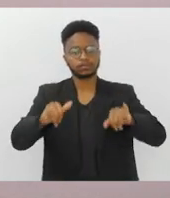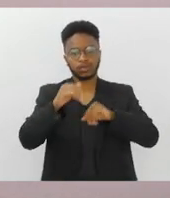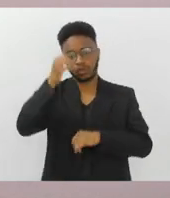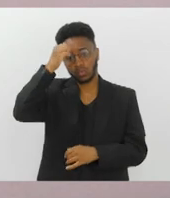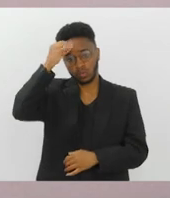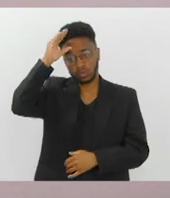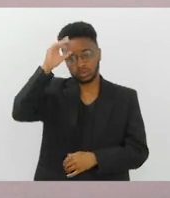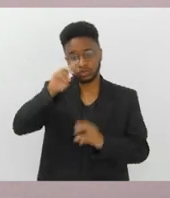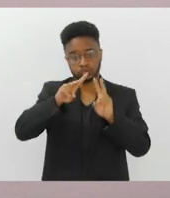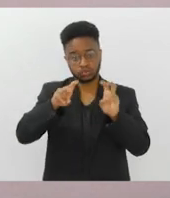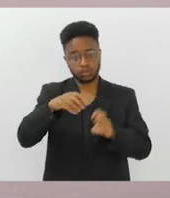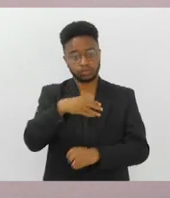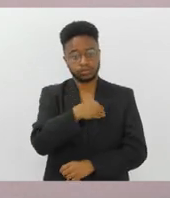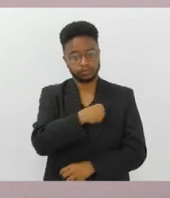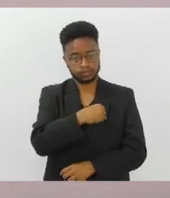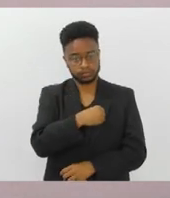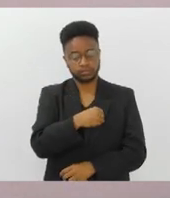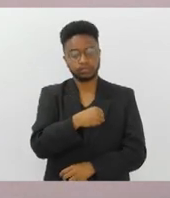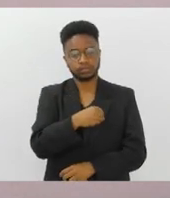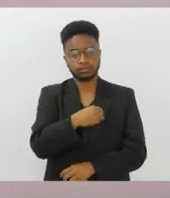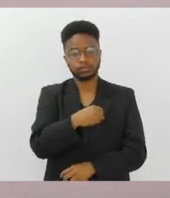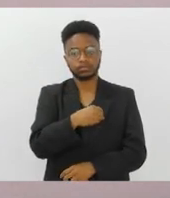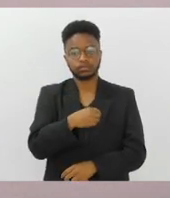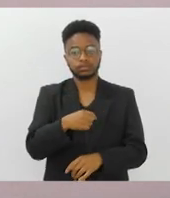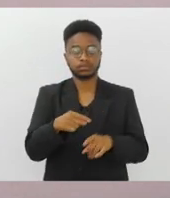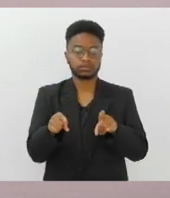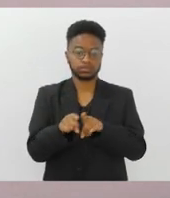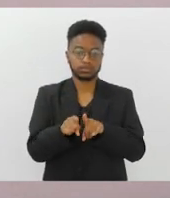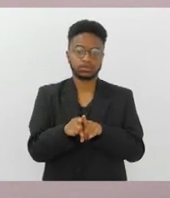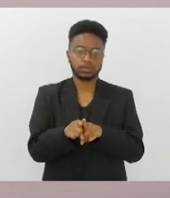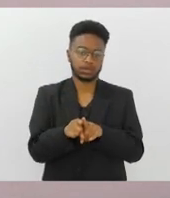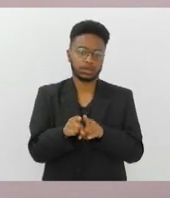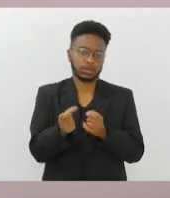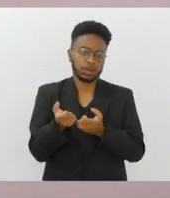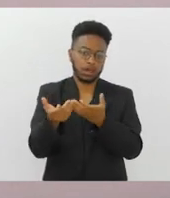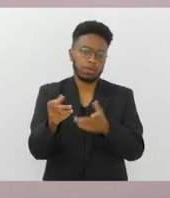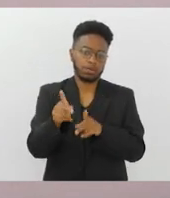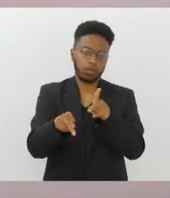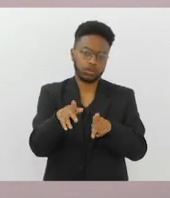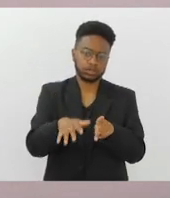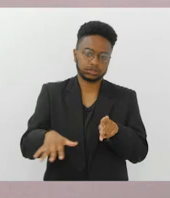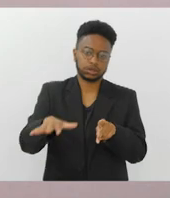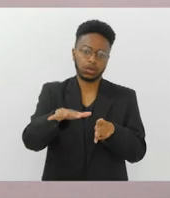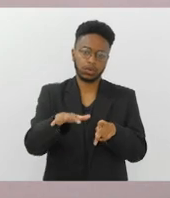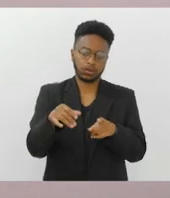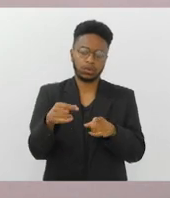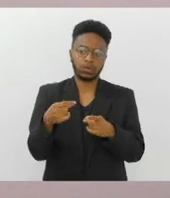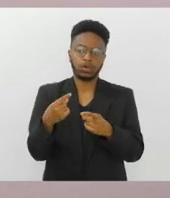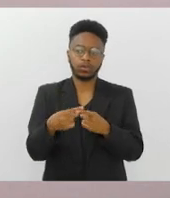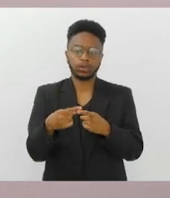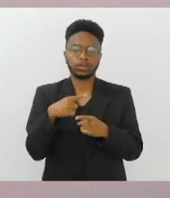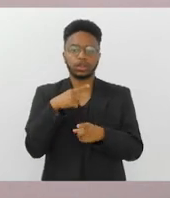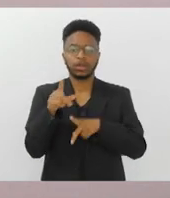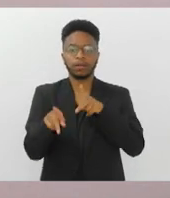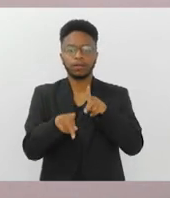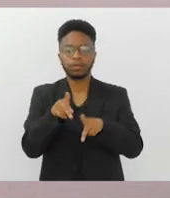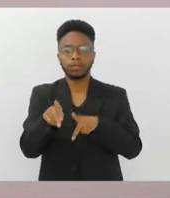ao aleitamento materno para a população em geral, né? Desde a